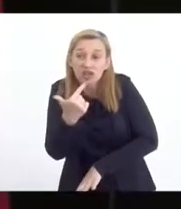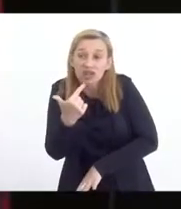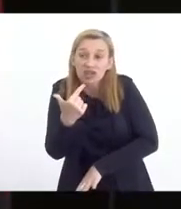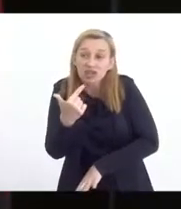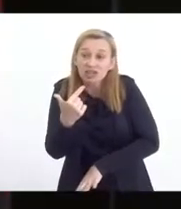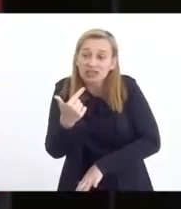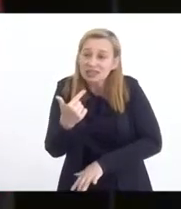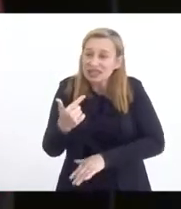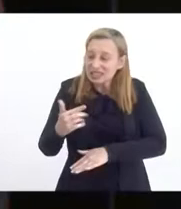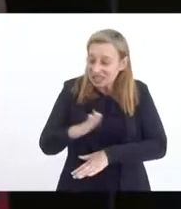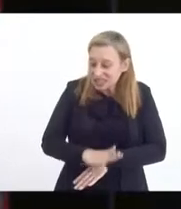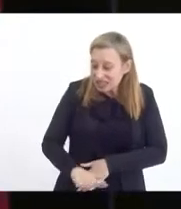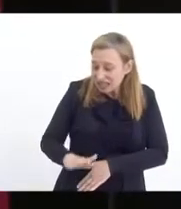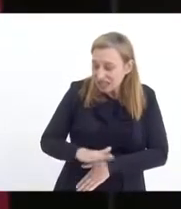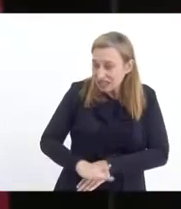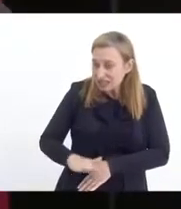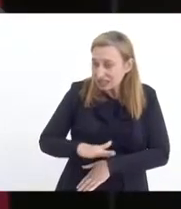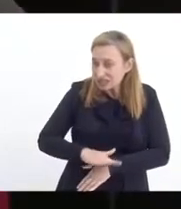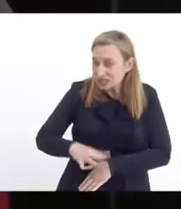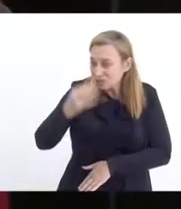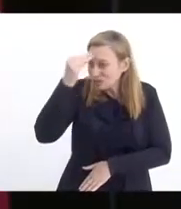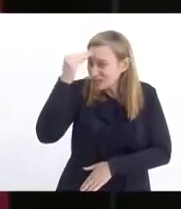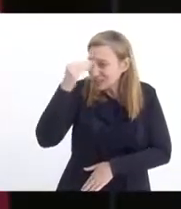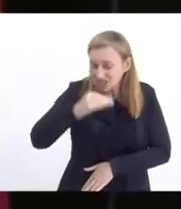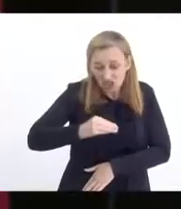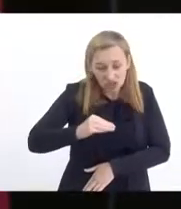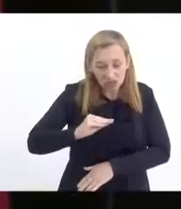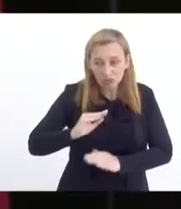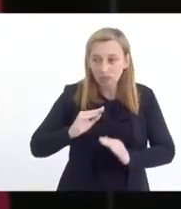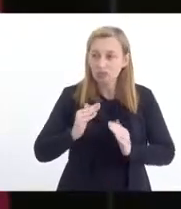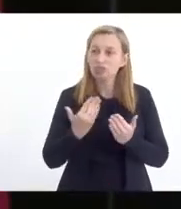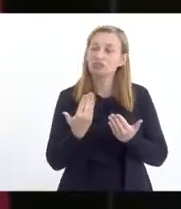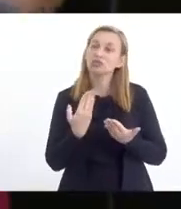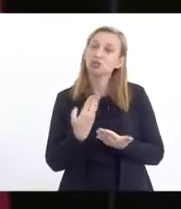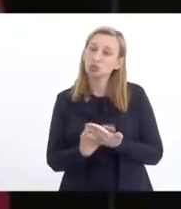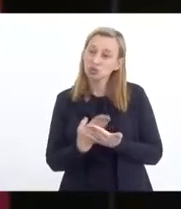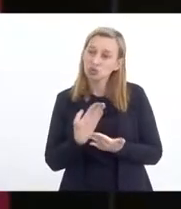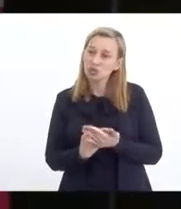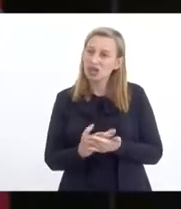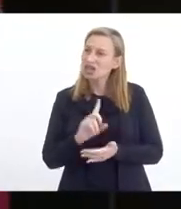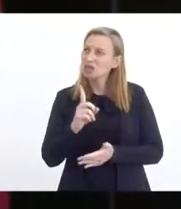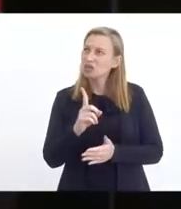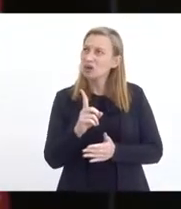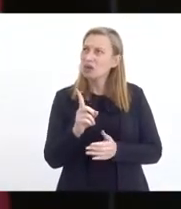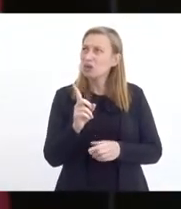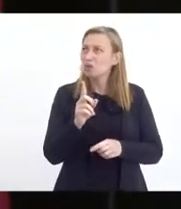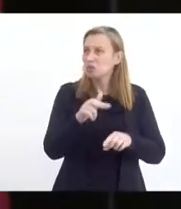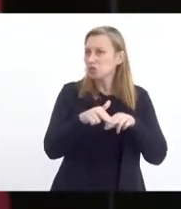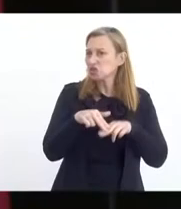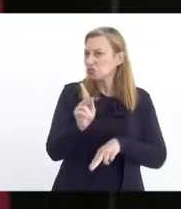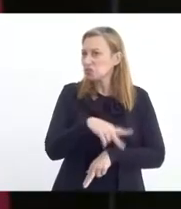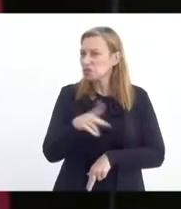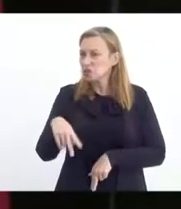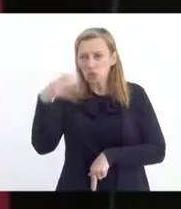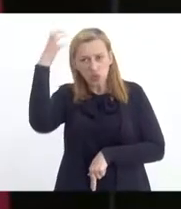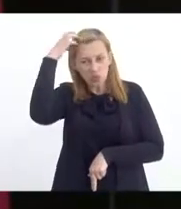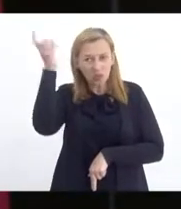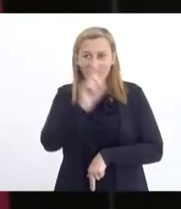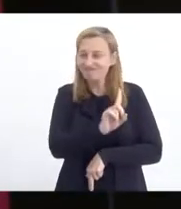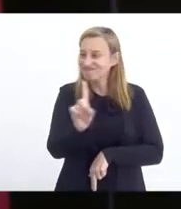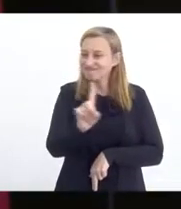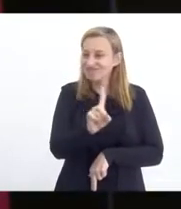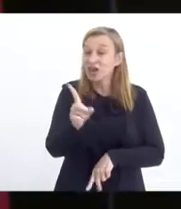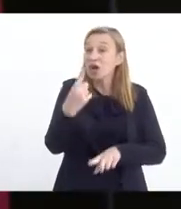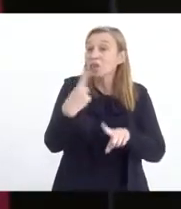de crianças e jovens que estão desistindo da escola. Mas não é por causa do professor, não. É